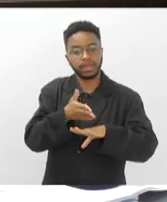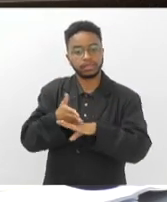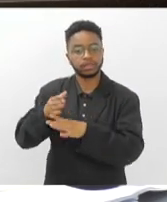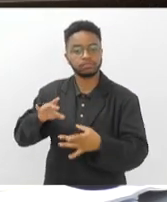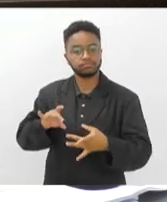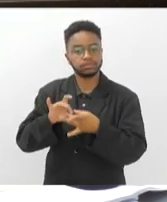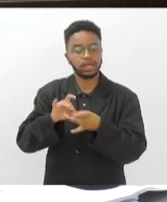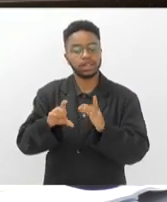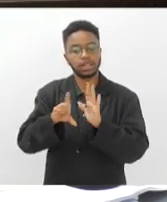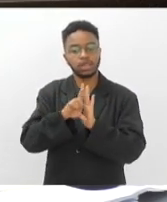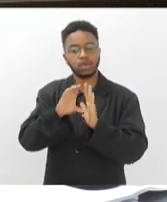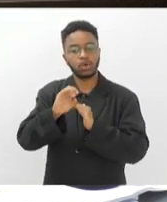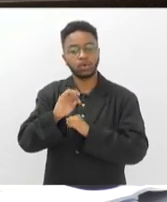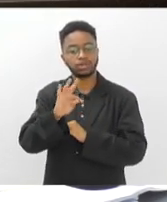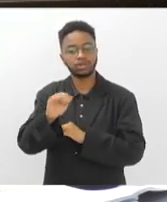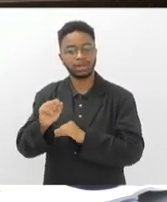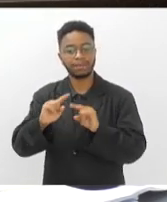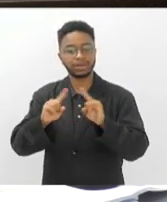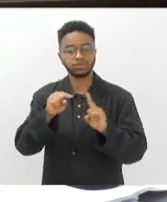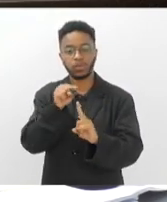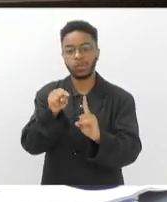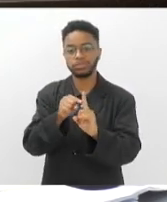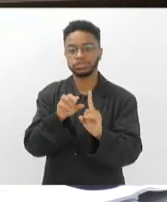cotas, que não é o objetivo,